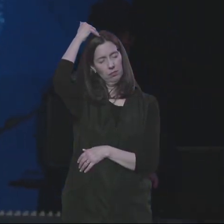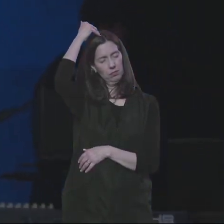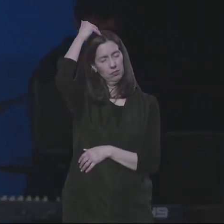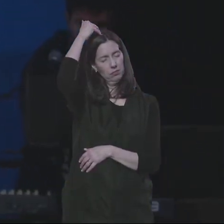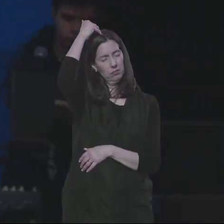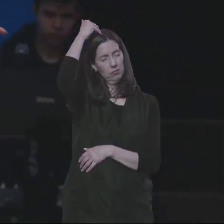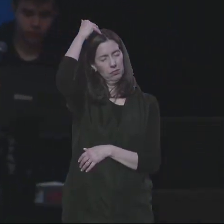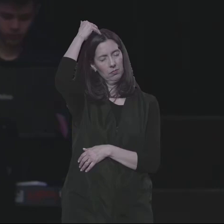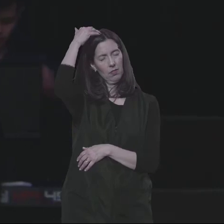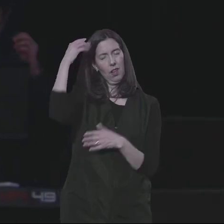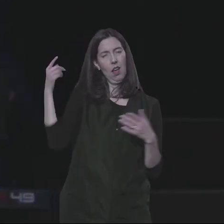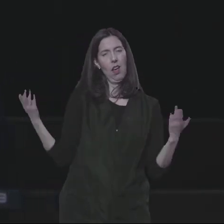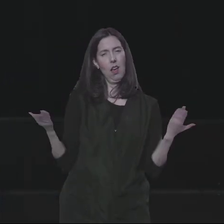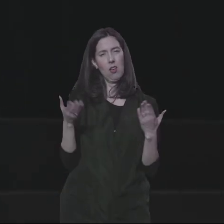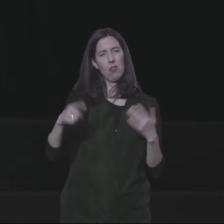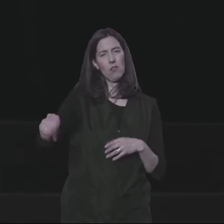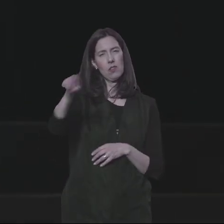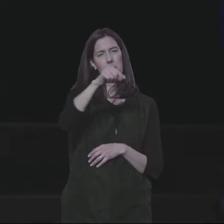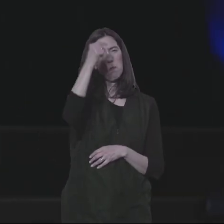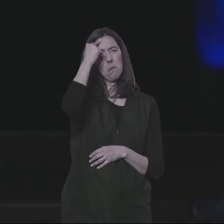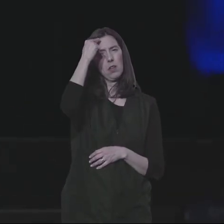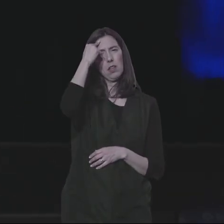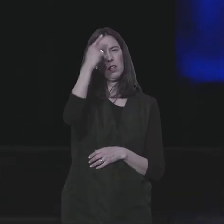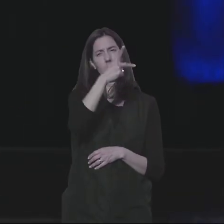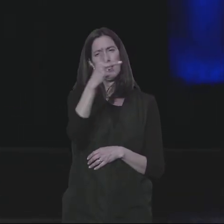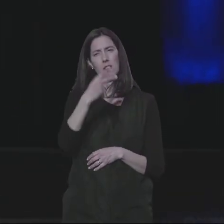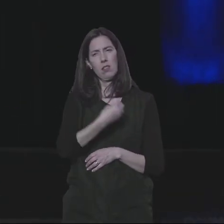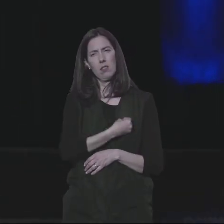E comece a olhar para a sua vida.